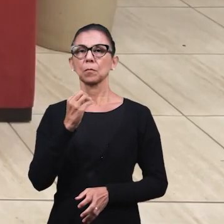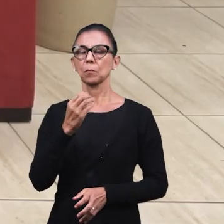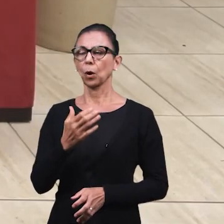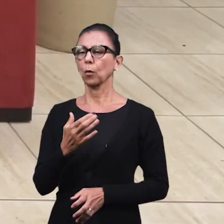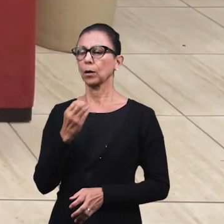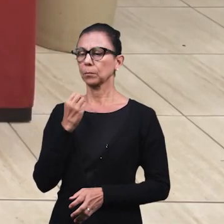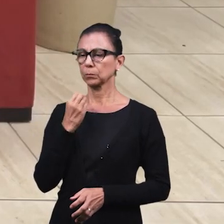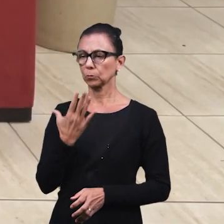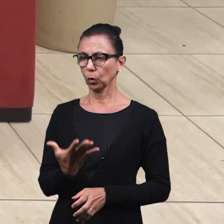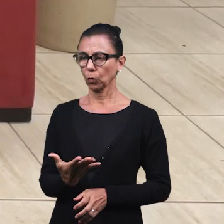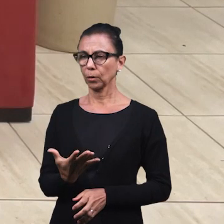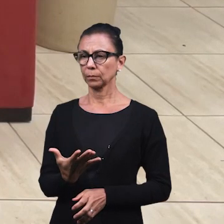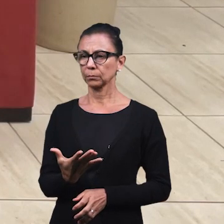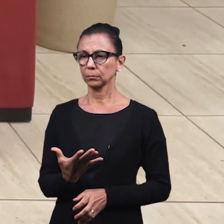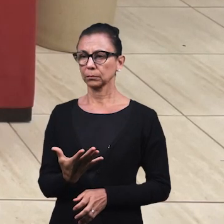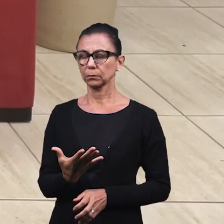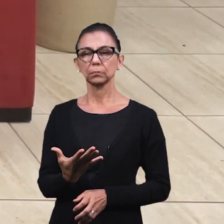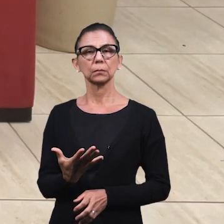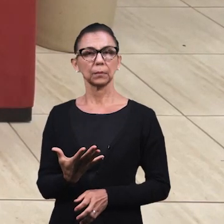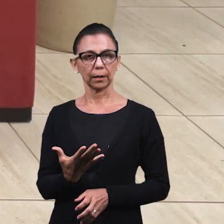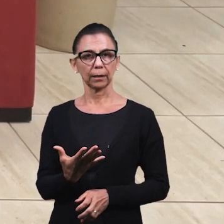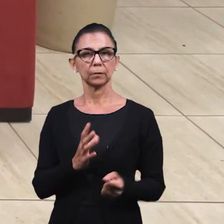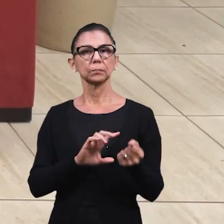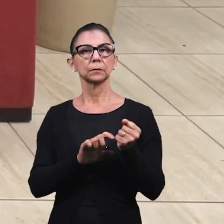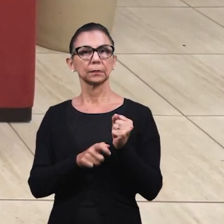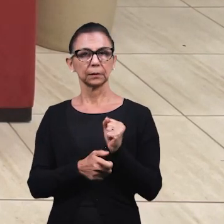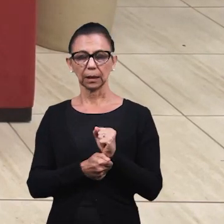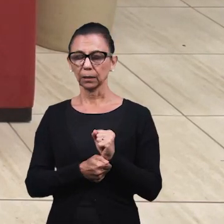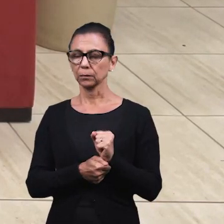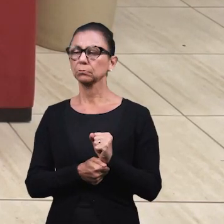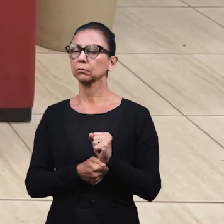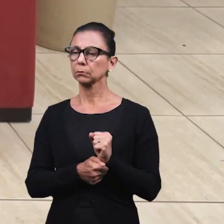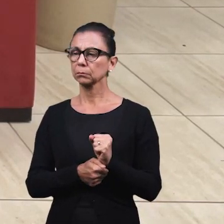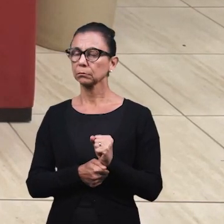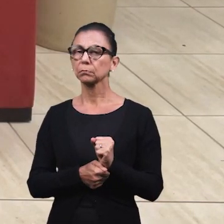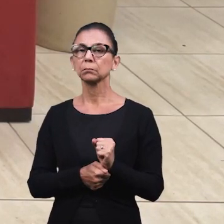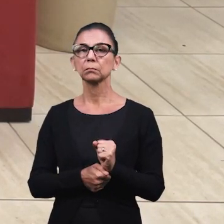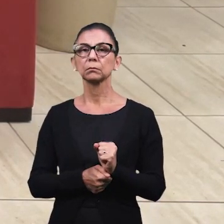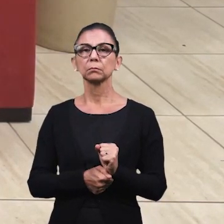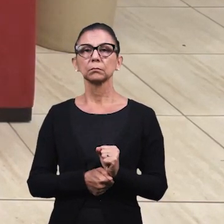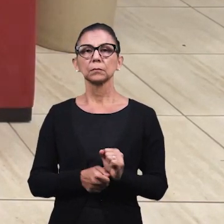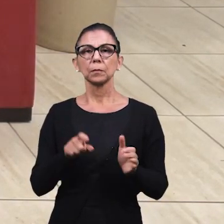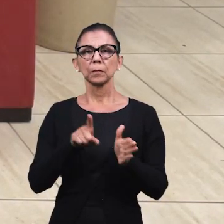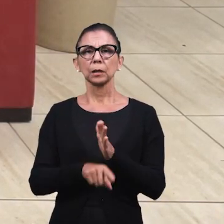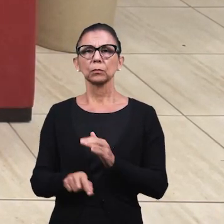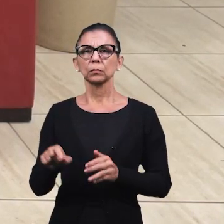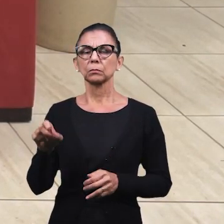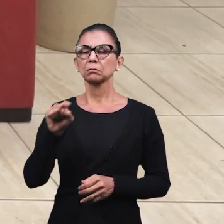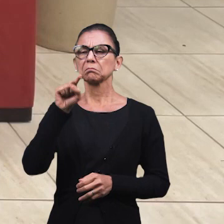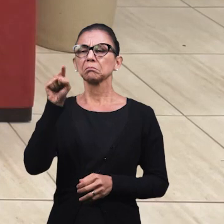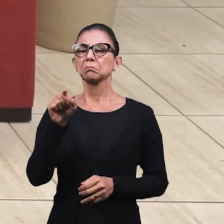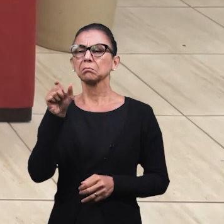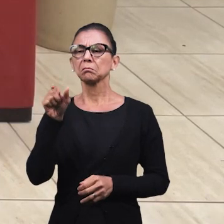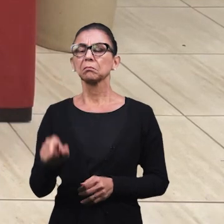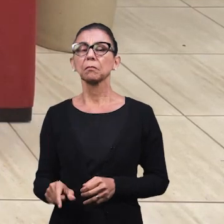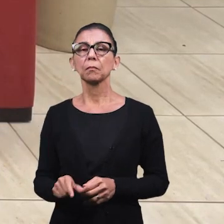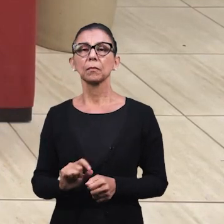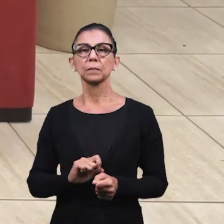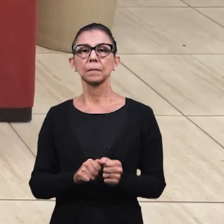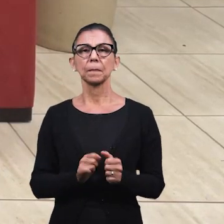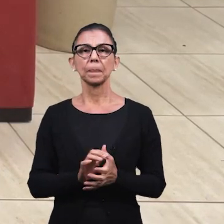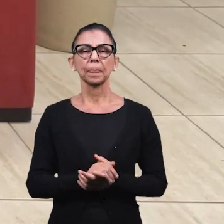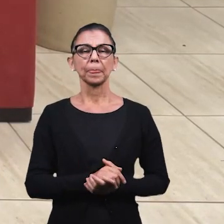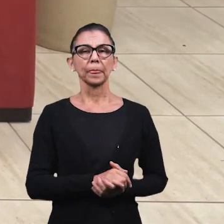Muito boa resposta do Lucas a respeito do mistério do Evangelho. Quem é o mistério, não é isso? Juliane, algum